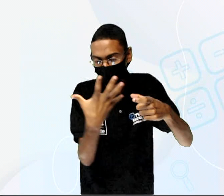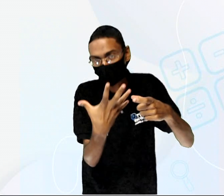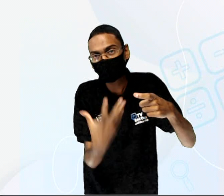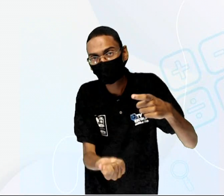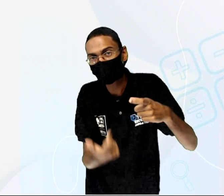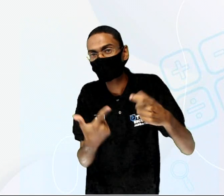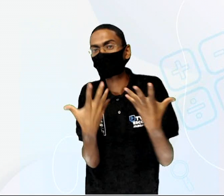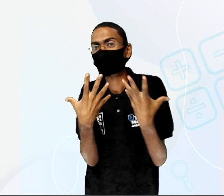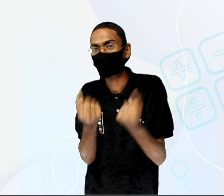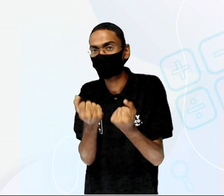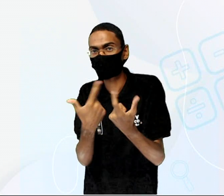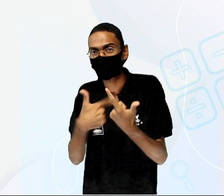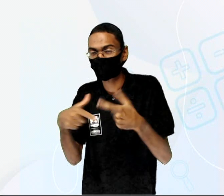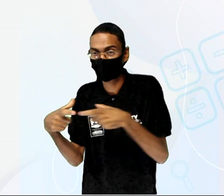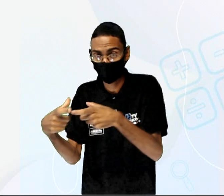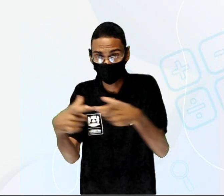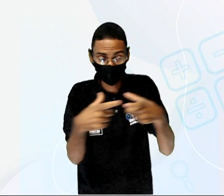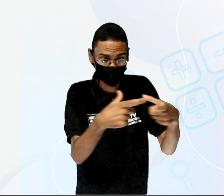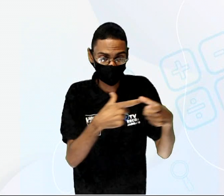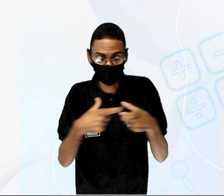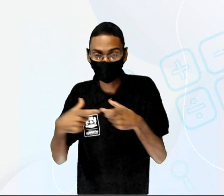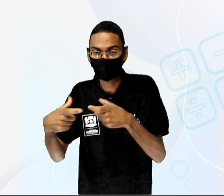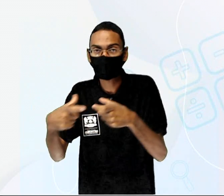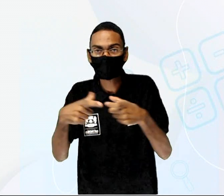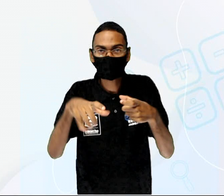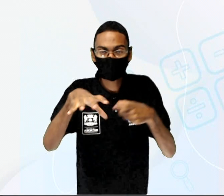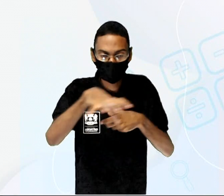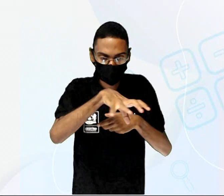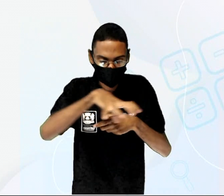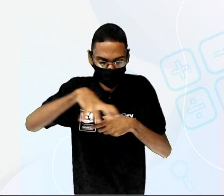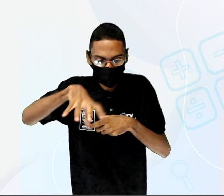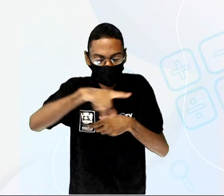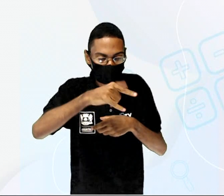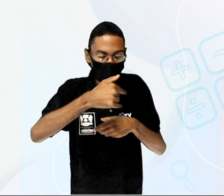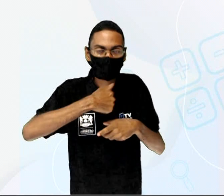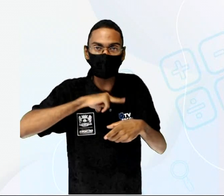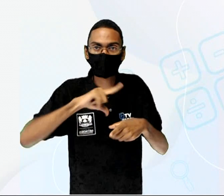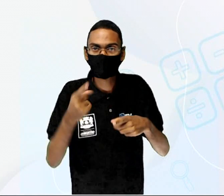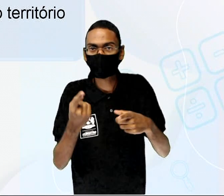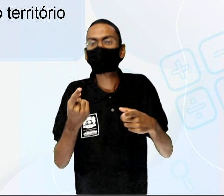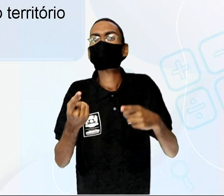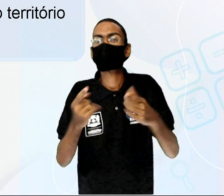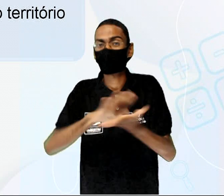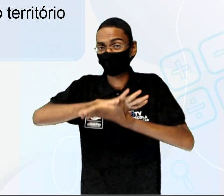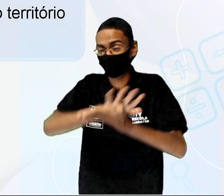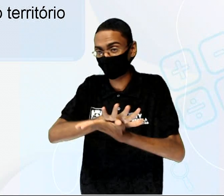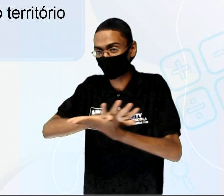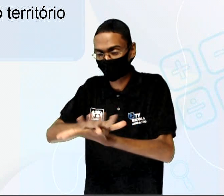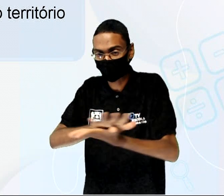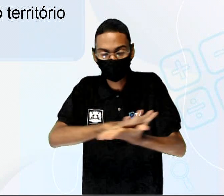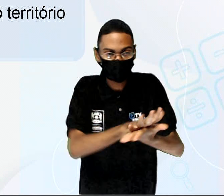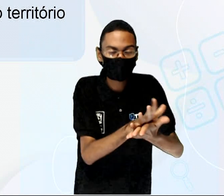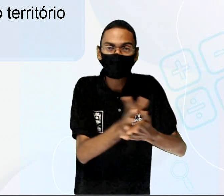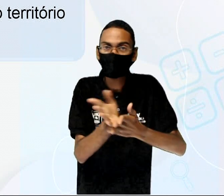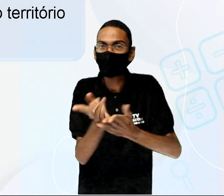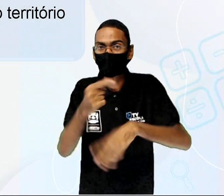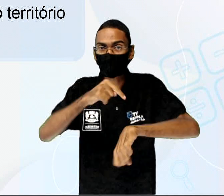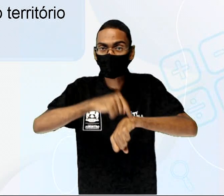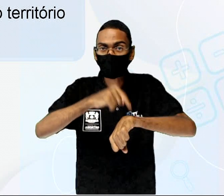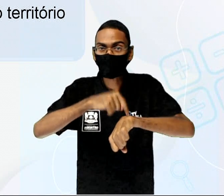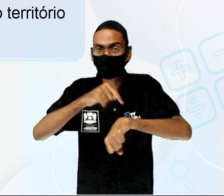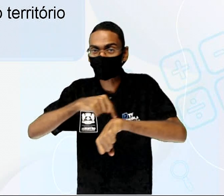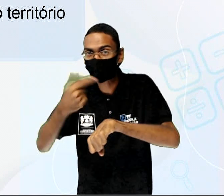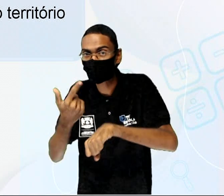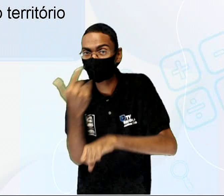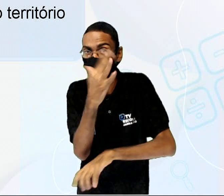sedimentos de regiões que sofreram desgaste ao longo do tempo geológico. Nós vamos ter que as bacias